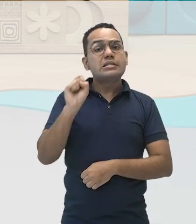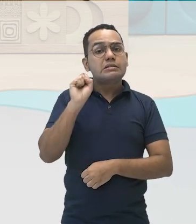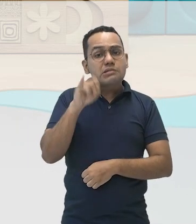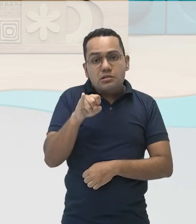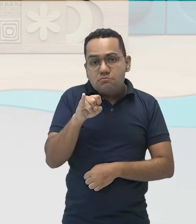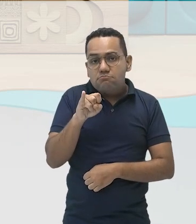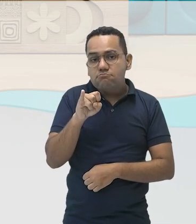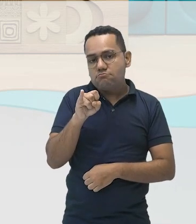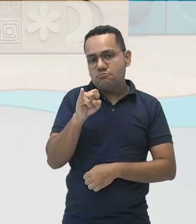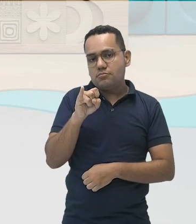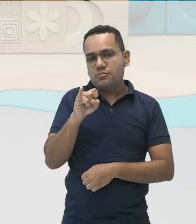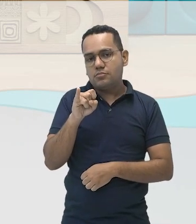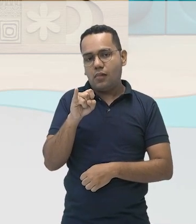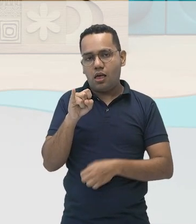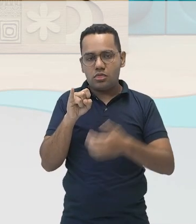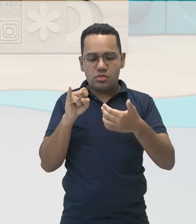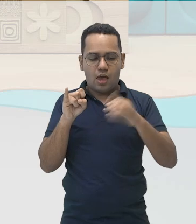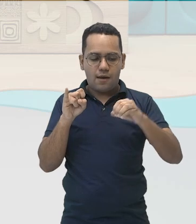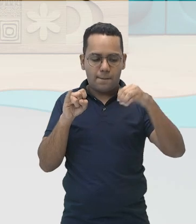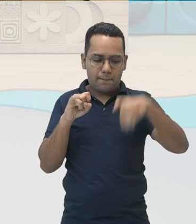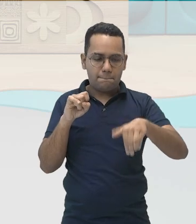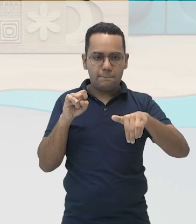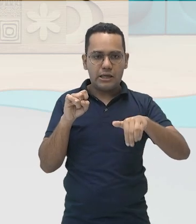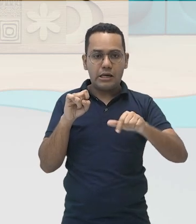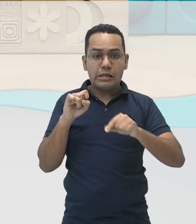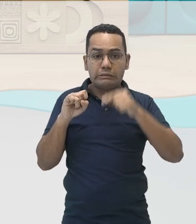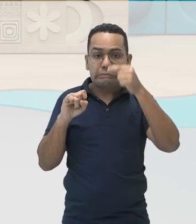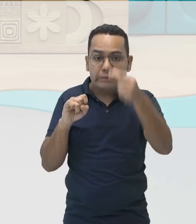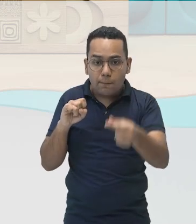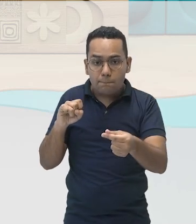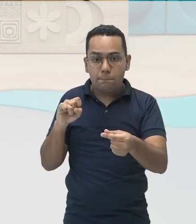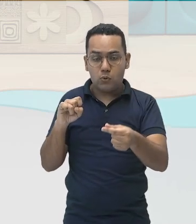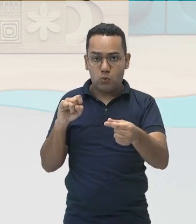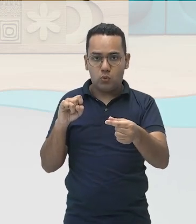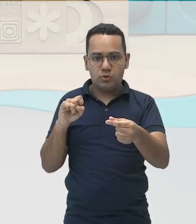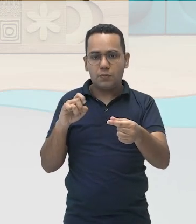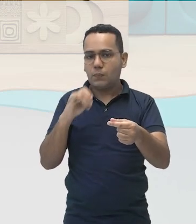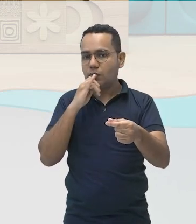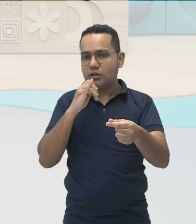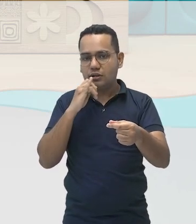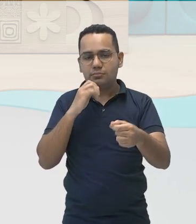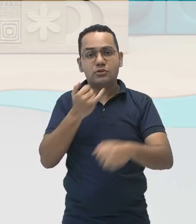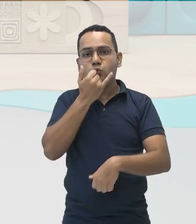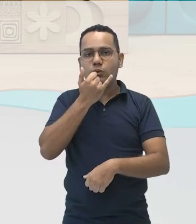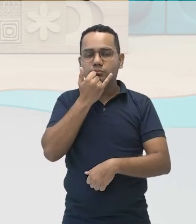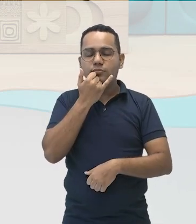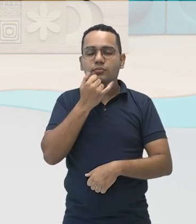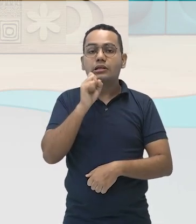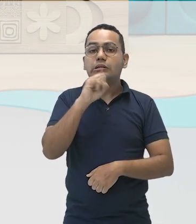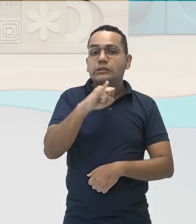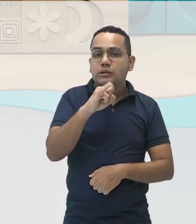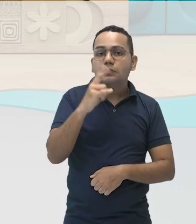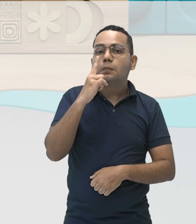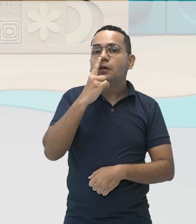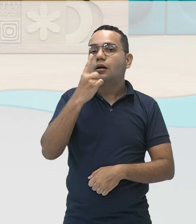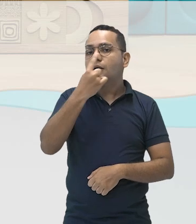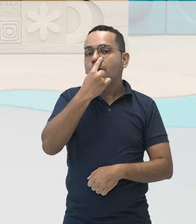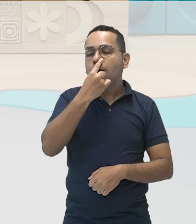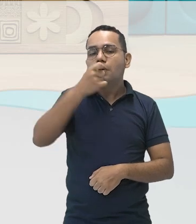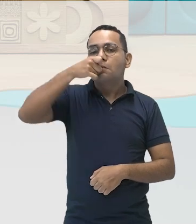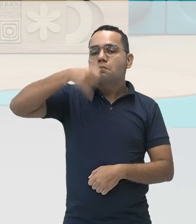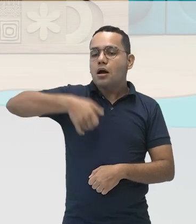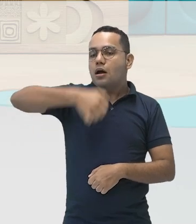sangramento, como vocês vão ver aí, esteja acontecendo nas duas narinas, você vai apertar a narina dessa pessoa e pedir para